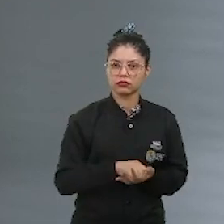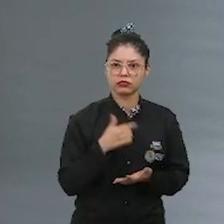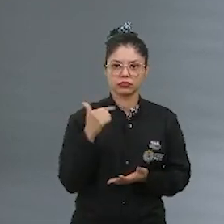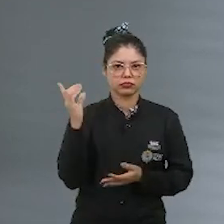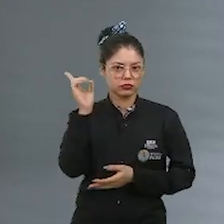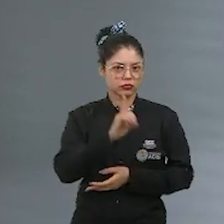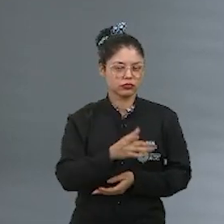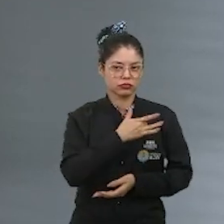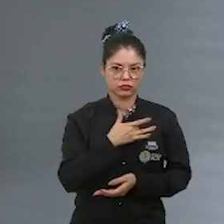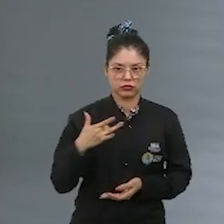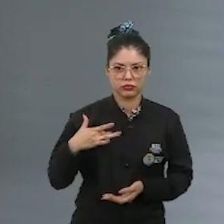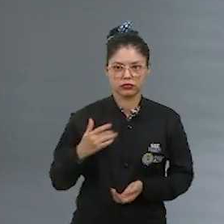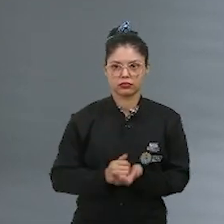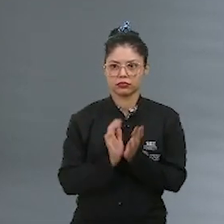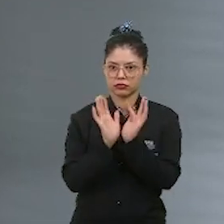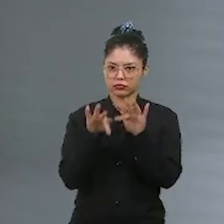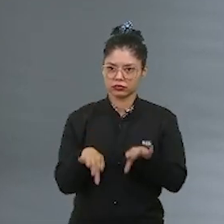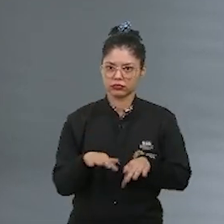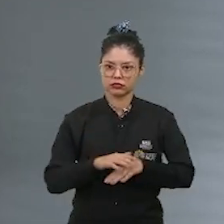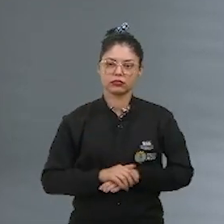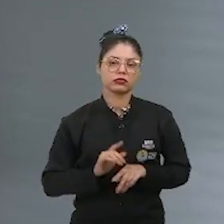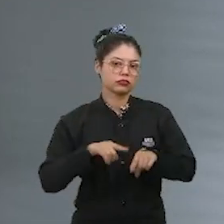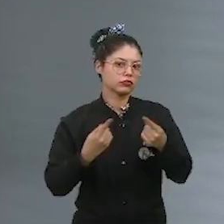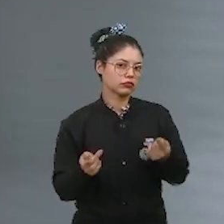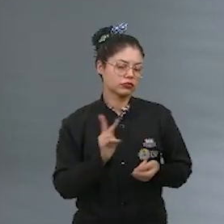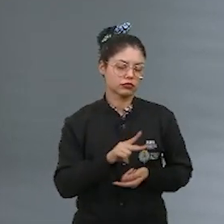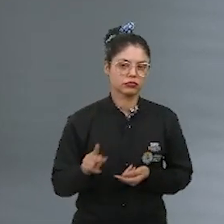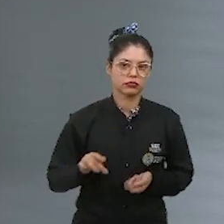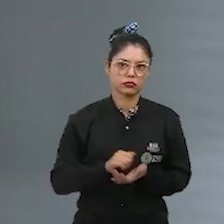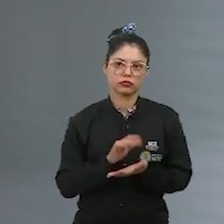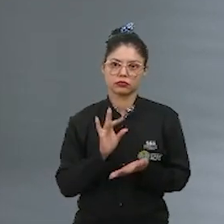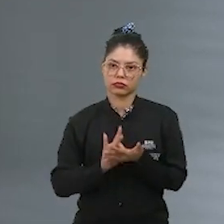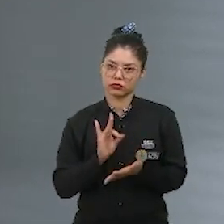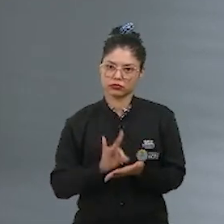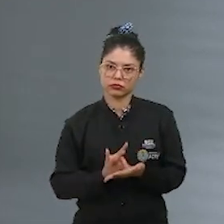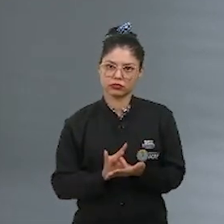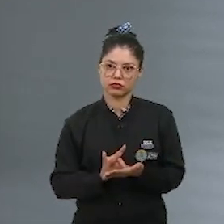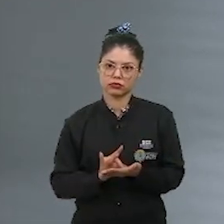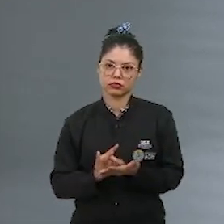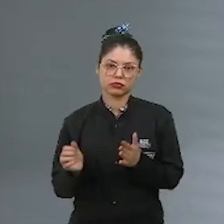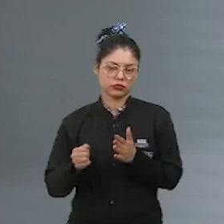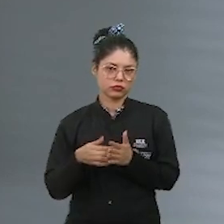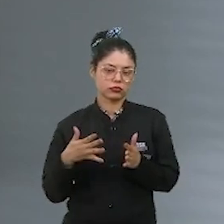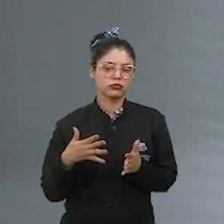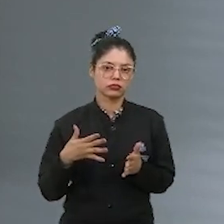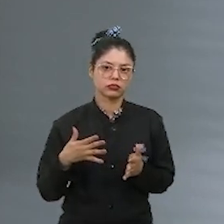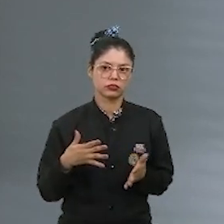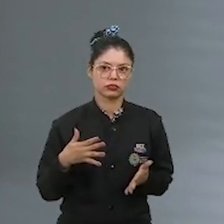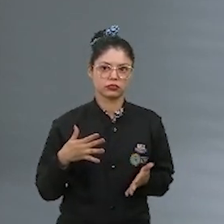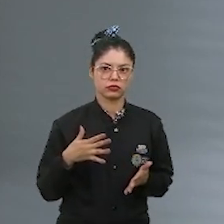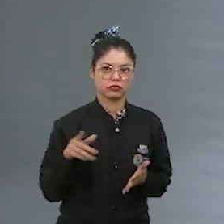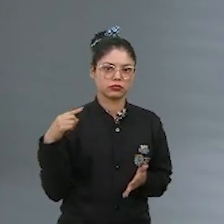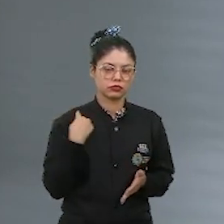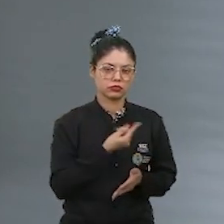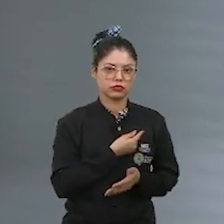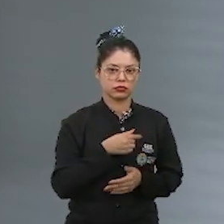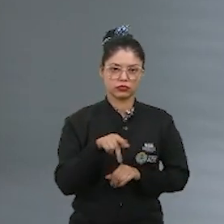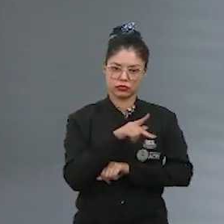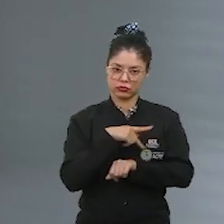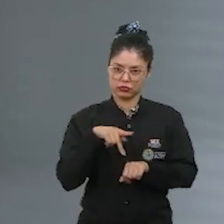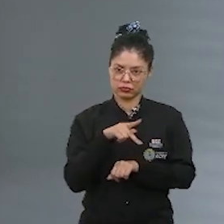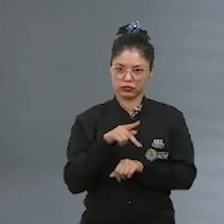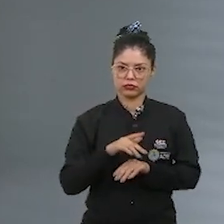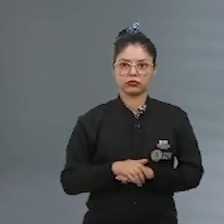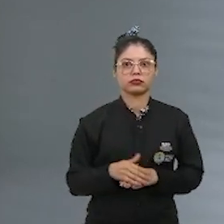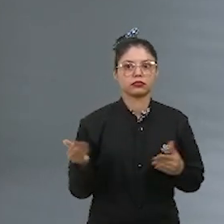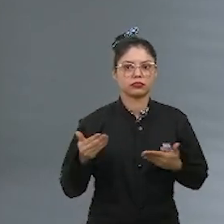têm direito à saúde, enfim. Professor, mas essa não é a realidade de muitas pessoas no nosso país?